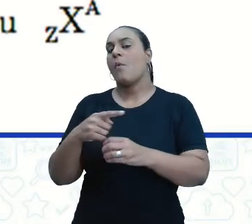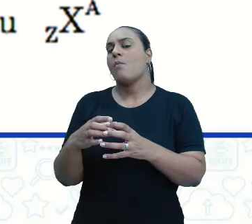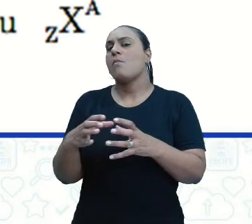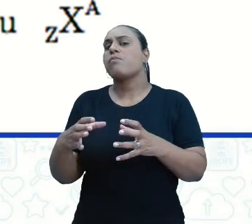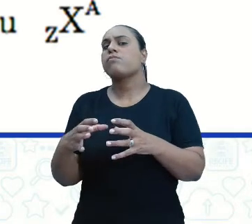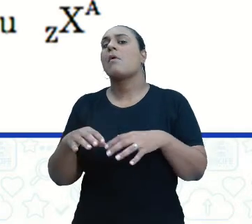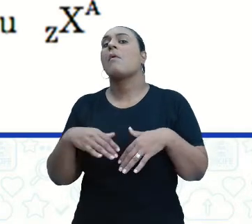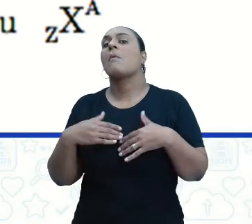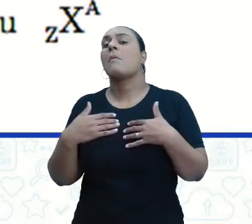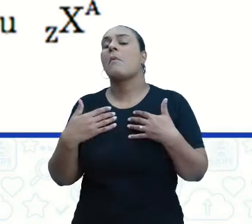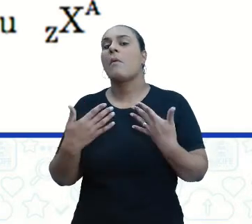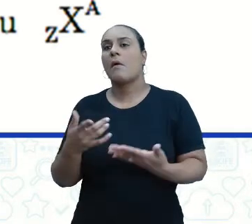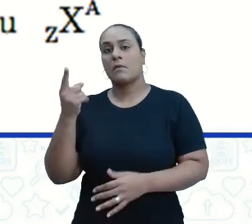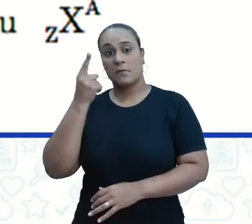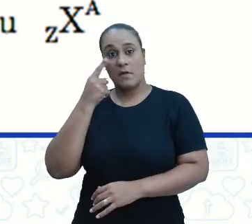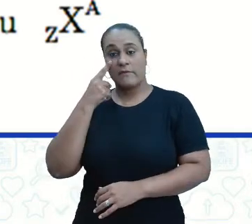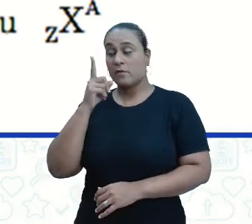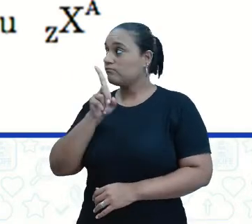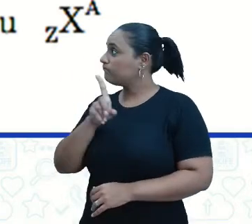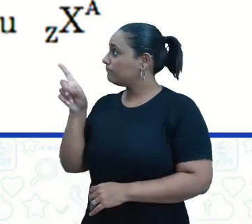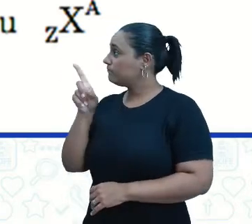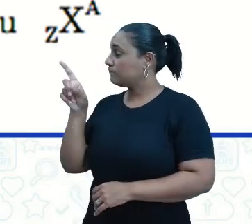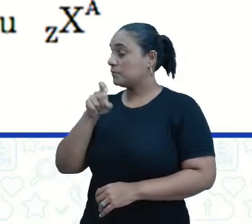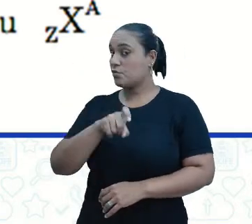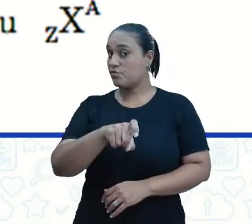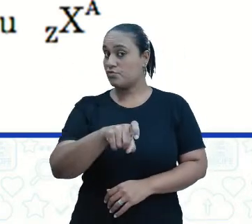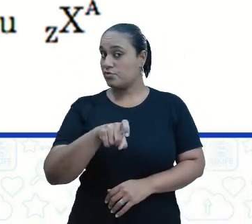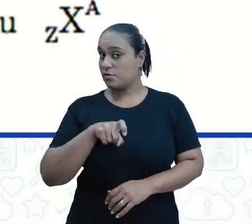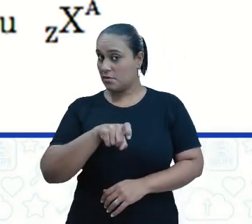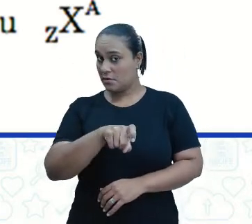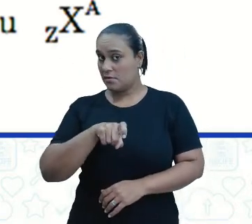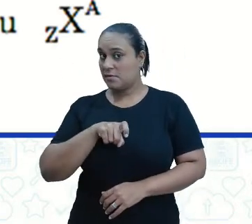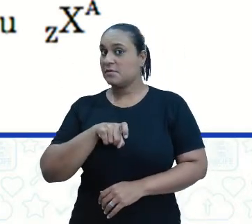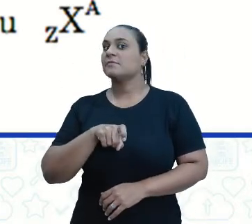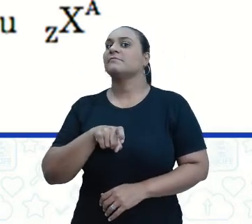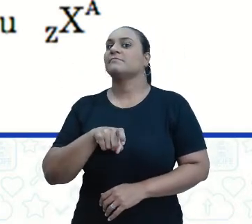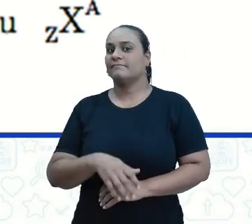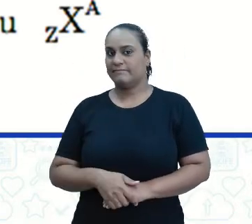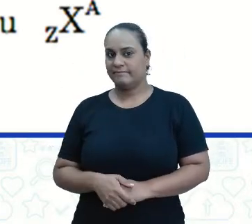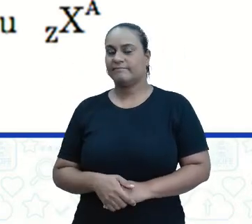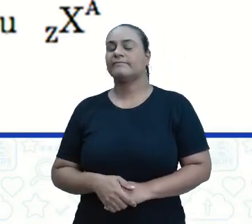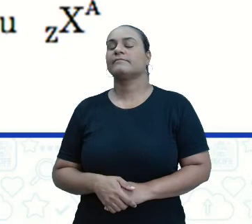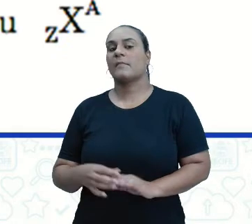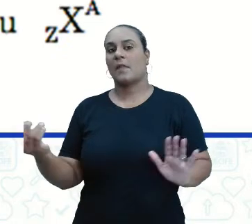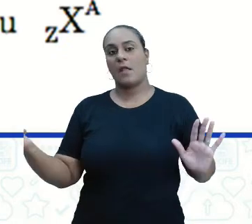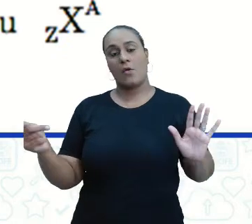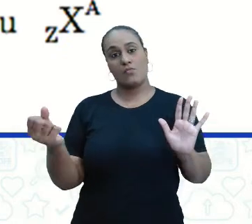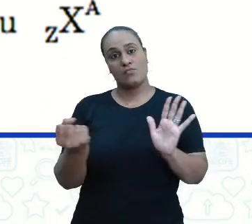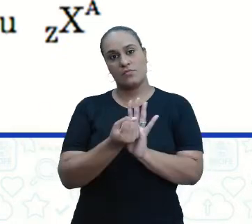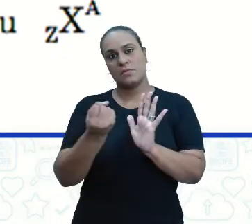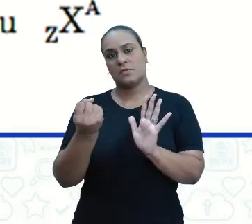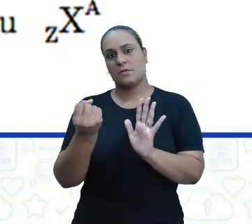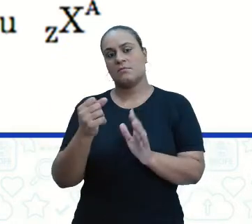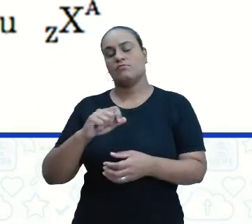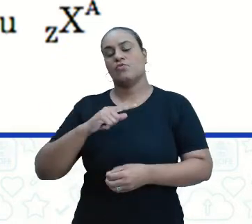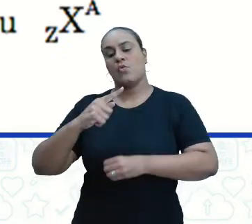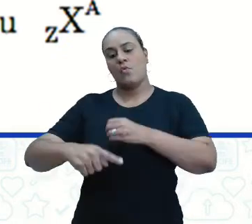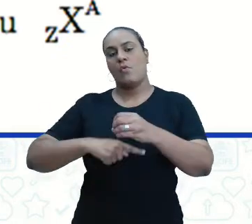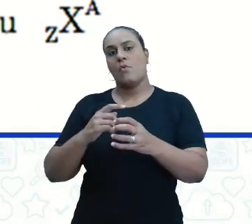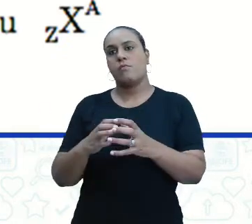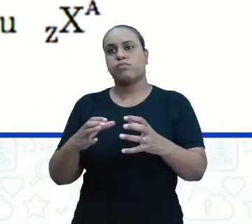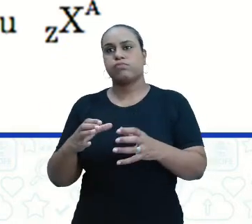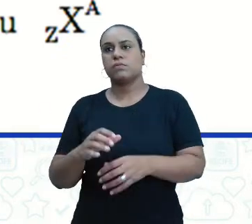deve colocar aí, estão vendo o X? O X é o local onde coloca o símbolo do elemento químico. O